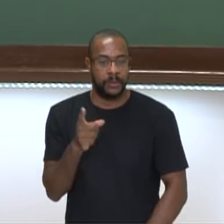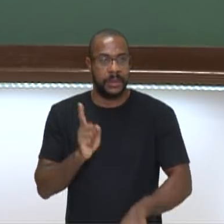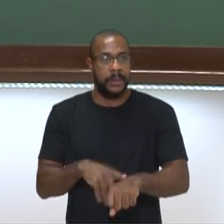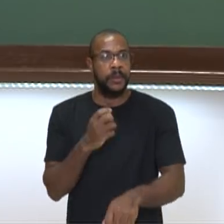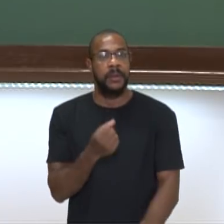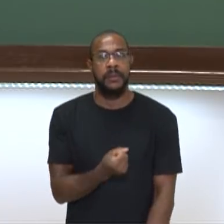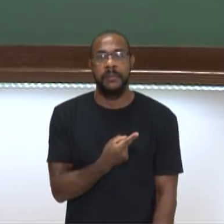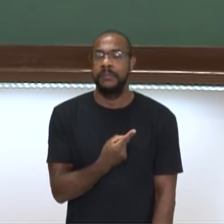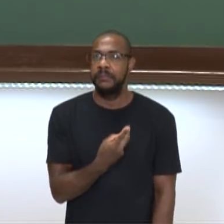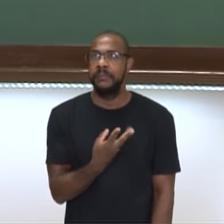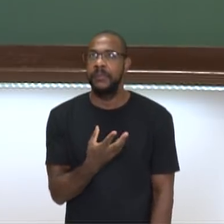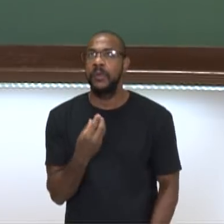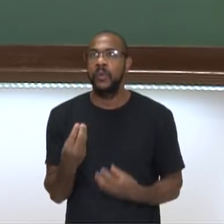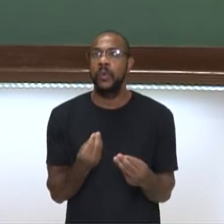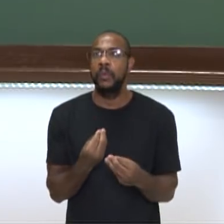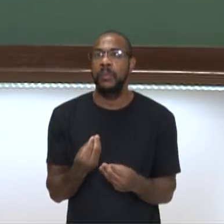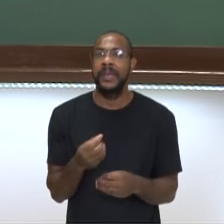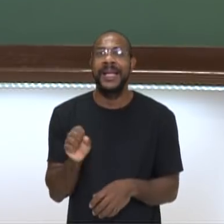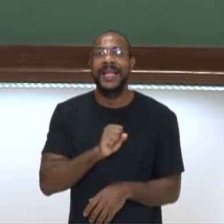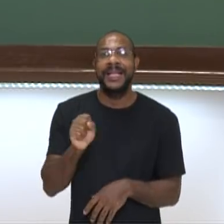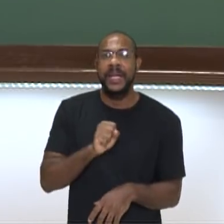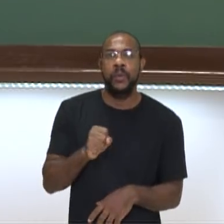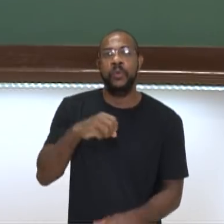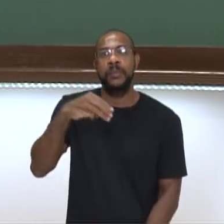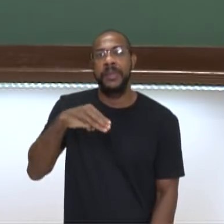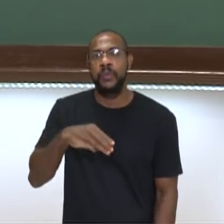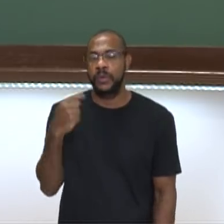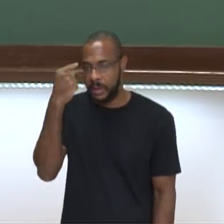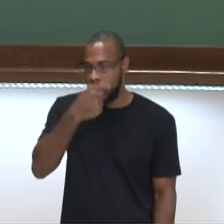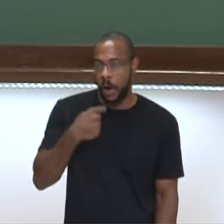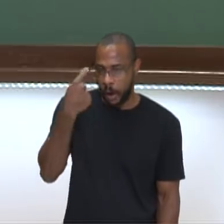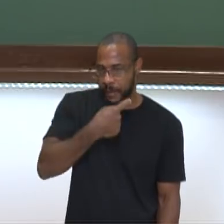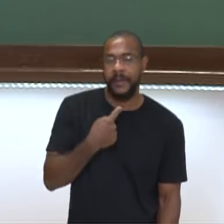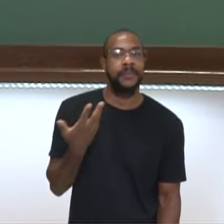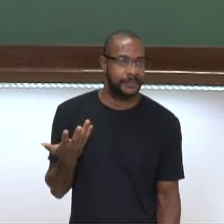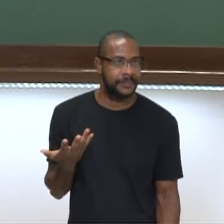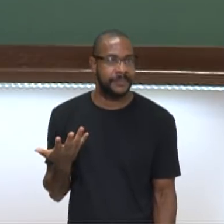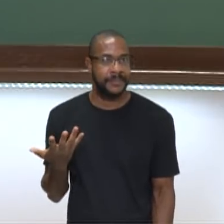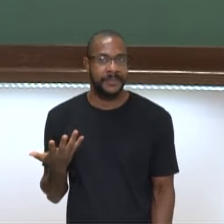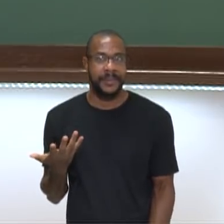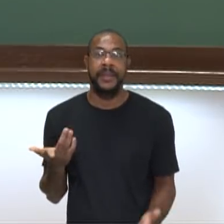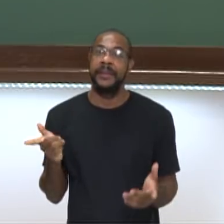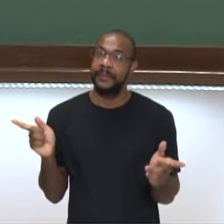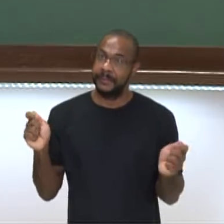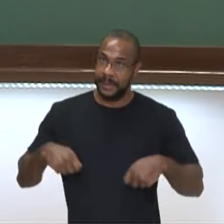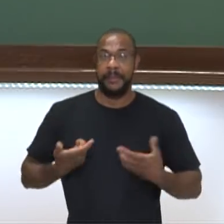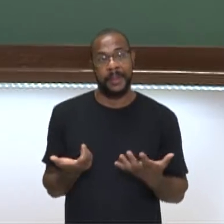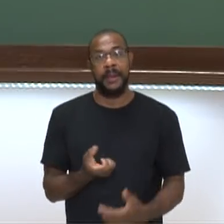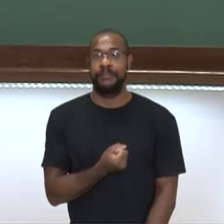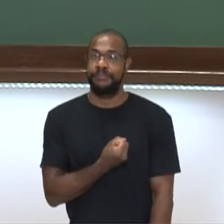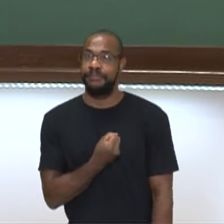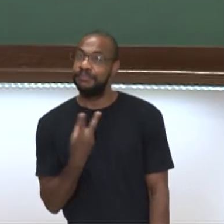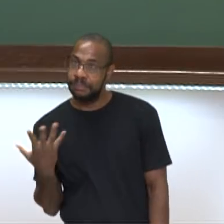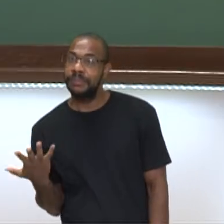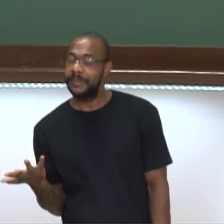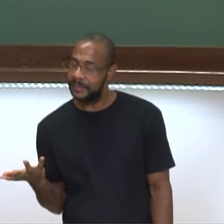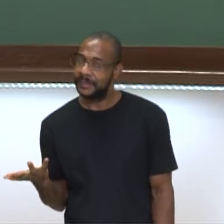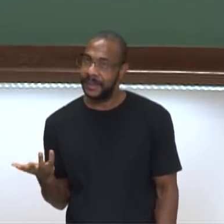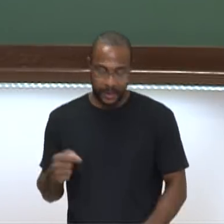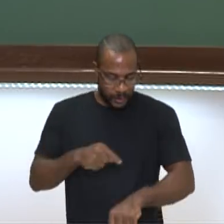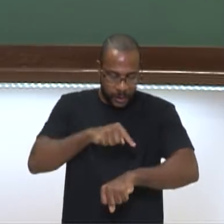como? Através de segundo, minutos e hora, né? Nosso relógio conta o tempo assim.